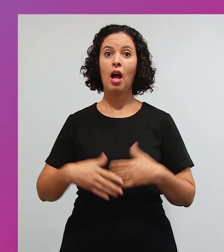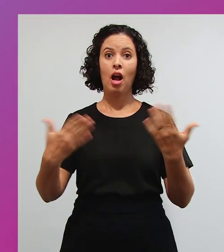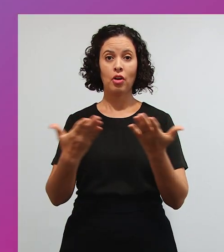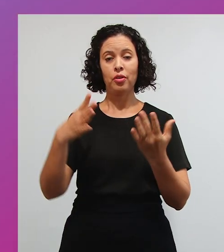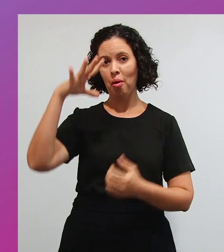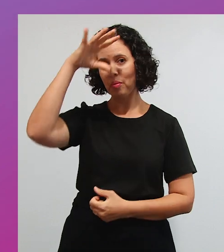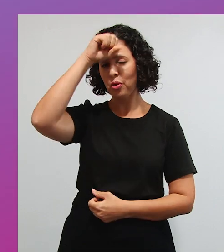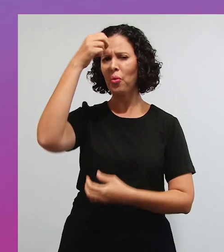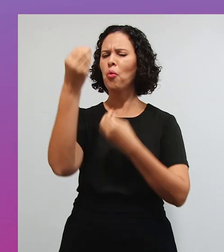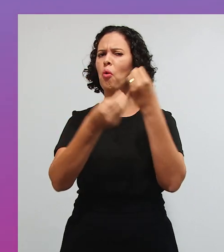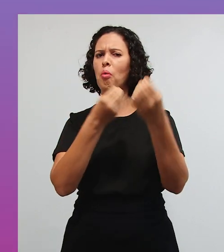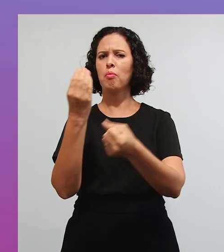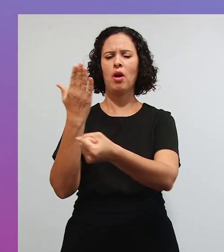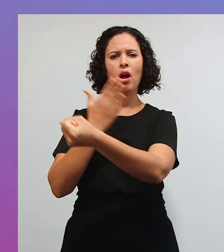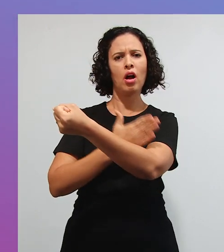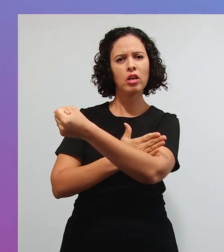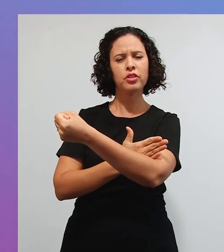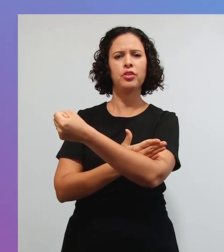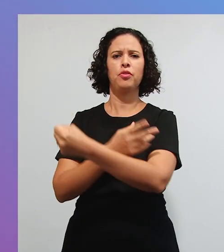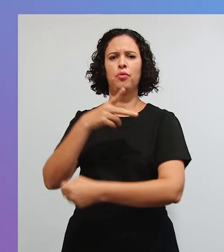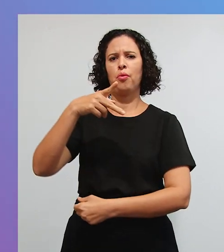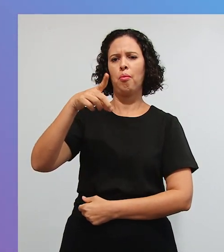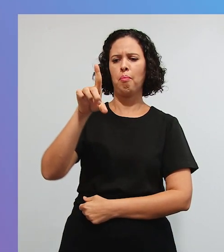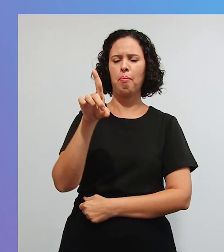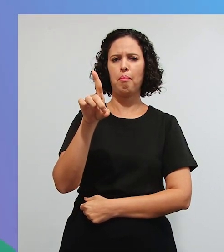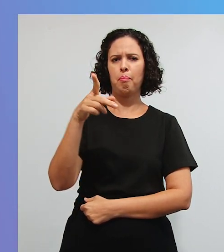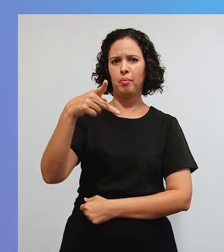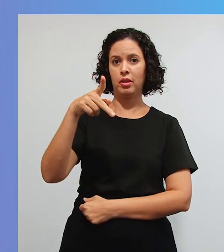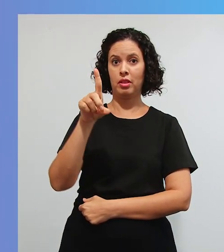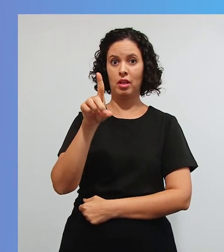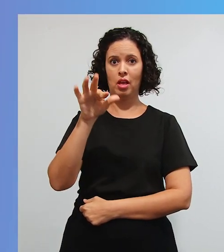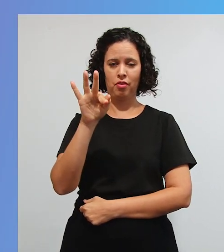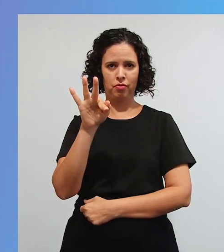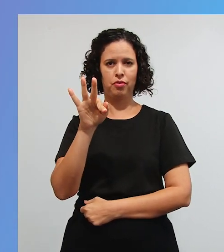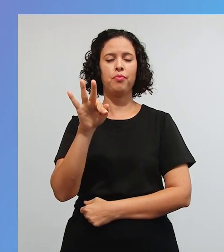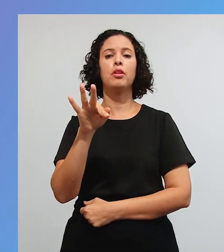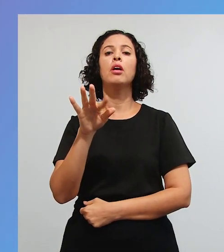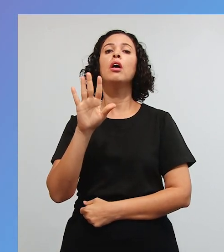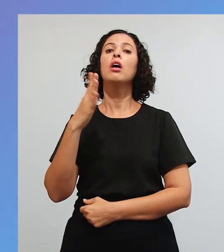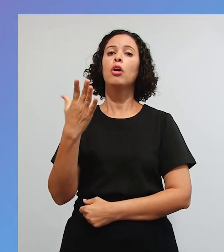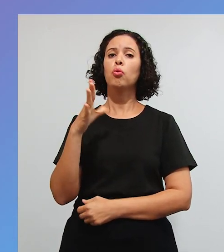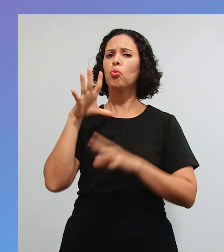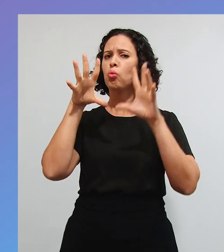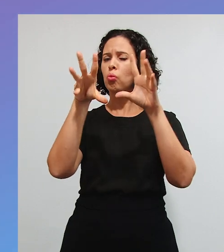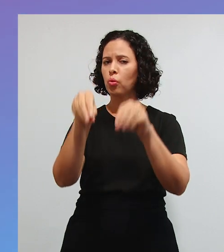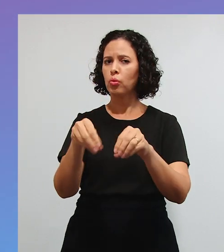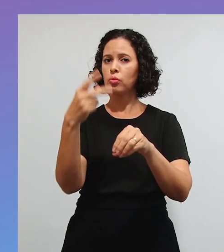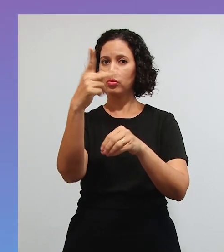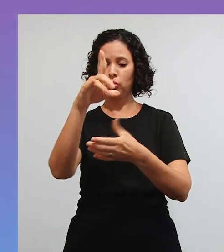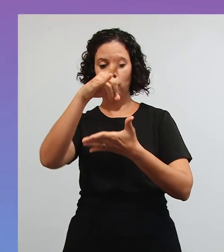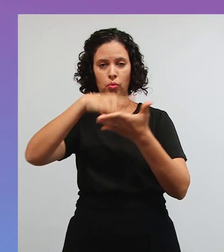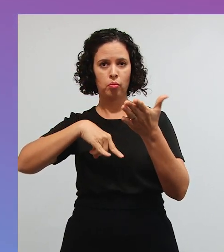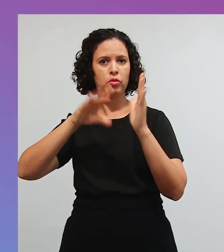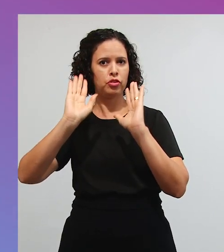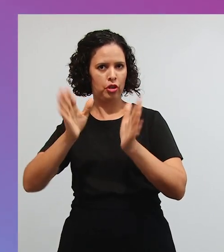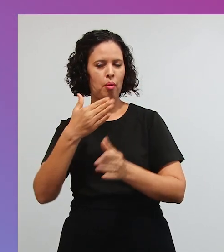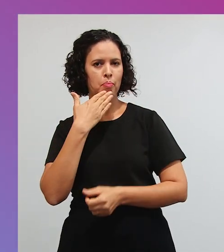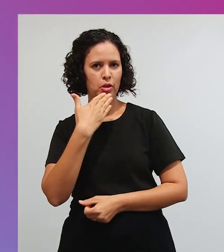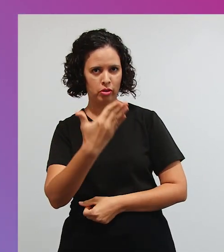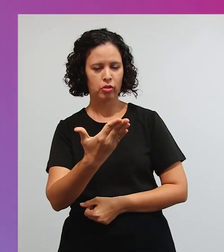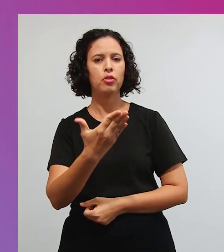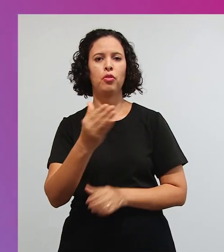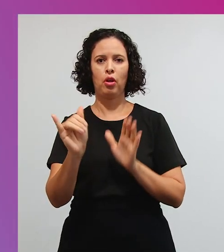Vamos aprender a criar um arquivo PDF único. Separe todos os documentos que foram solicitados no